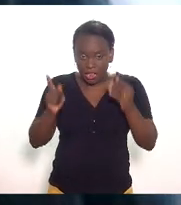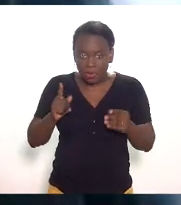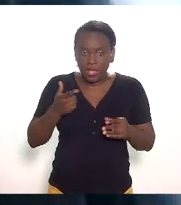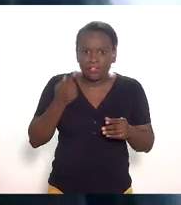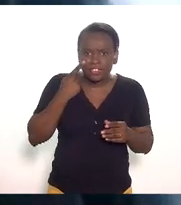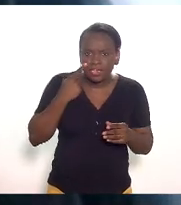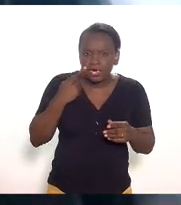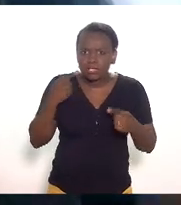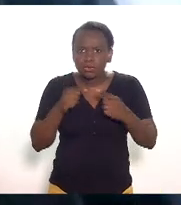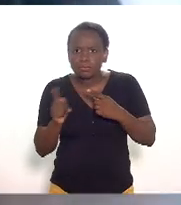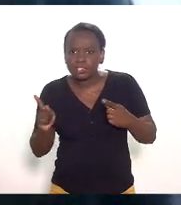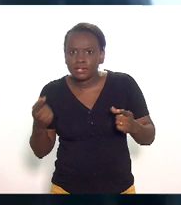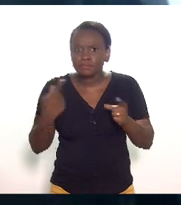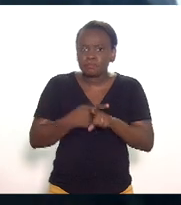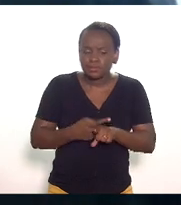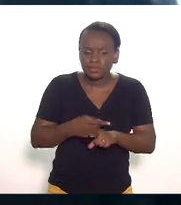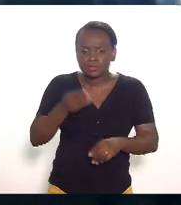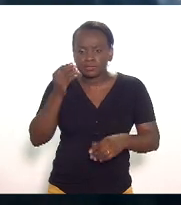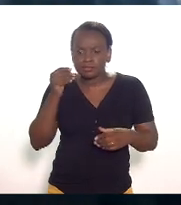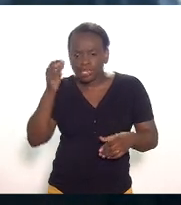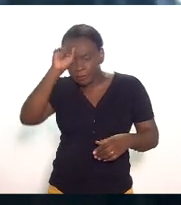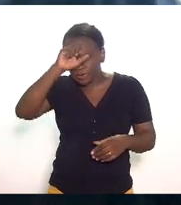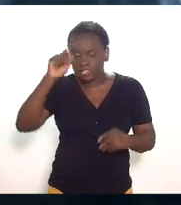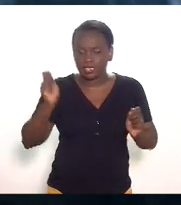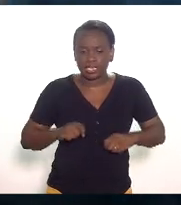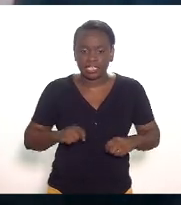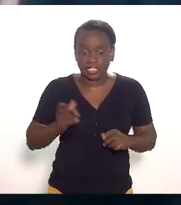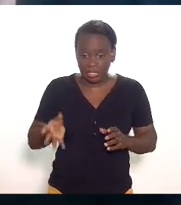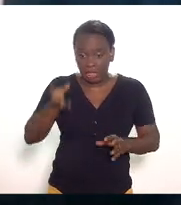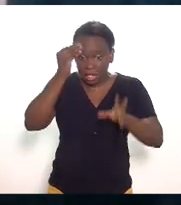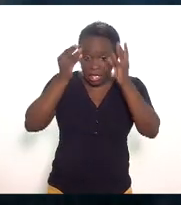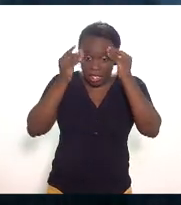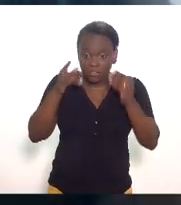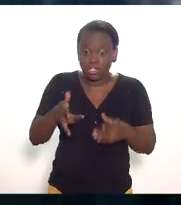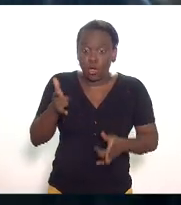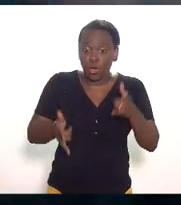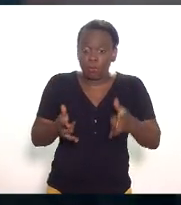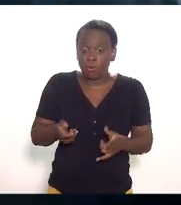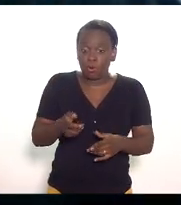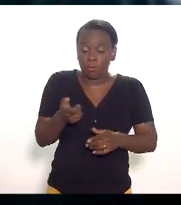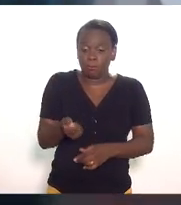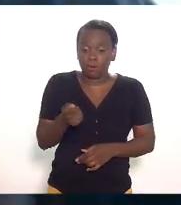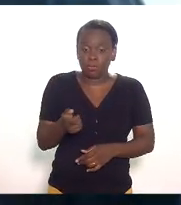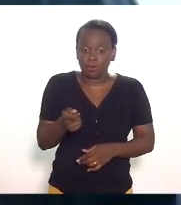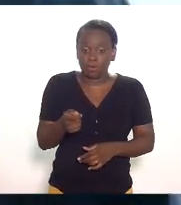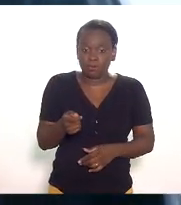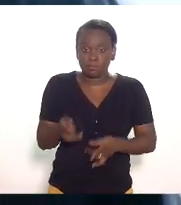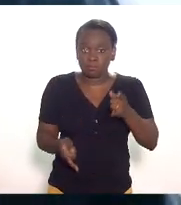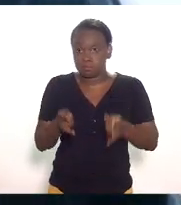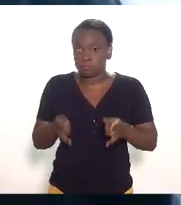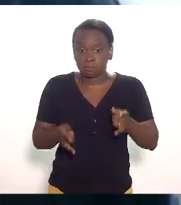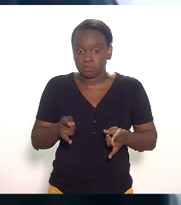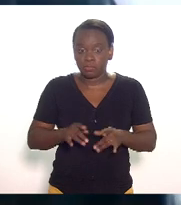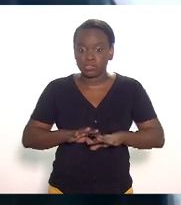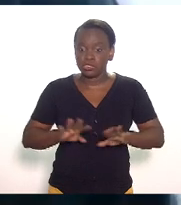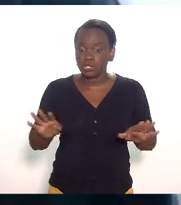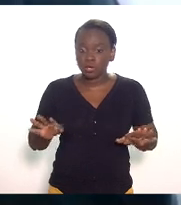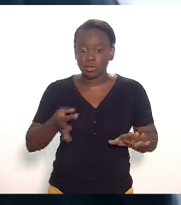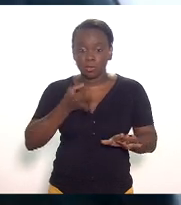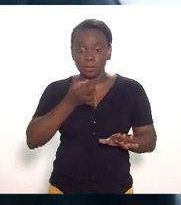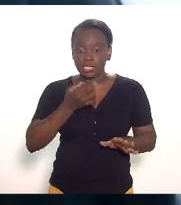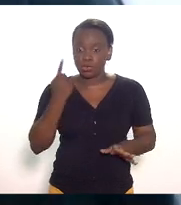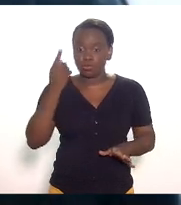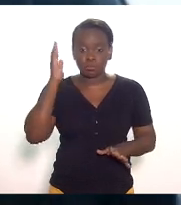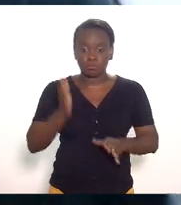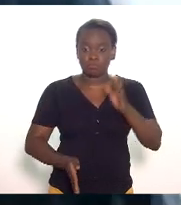contraditório. Se fosse decoreba, você pegava um robô e apertava um botão e desbobinava uma opinião